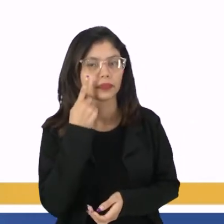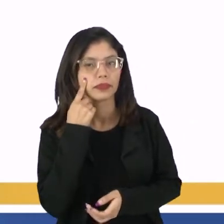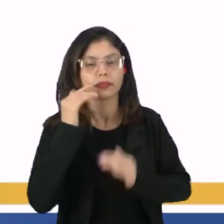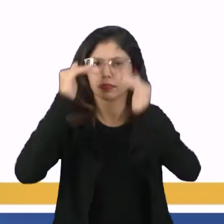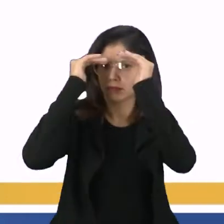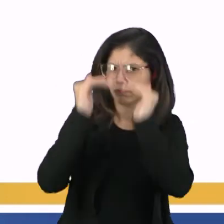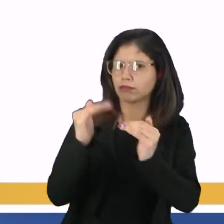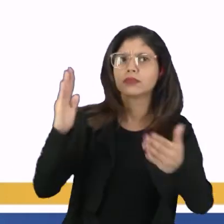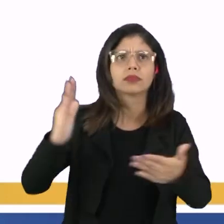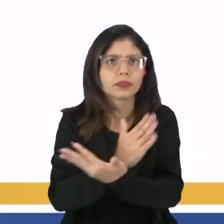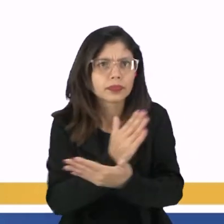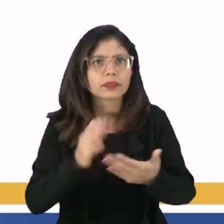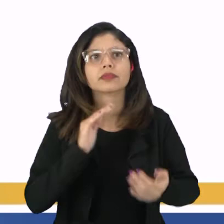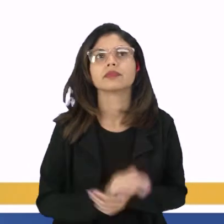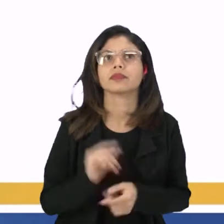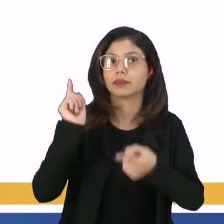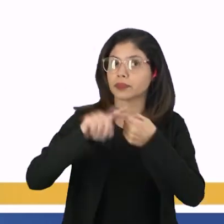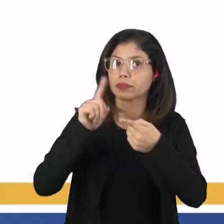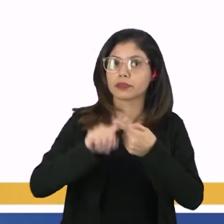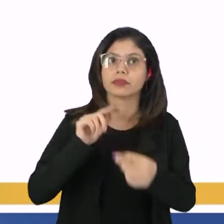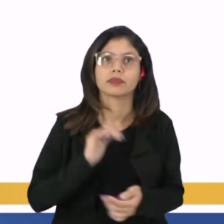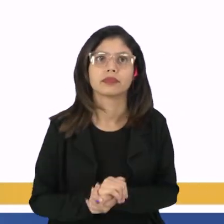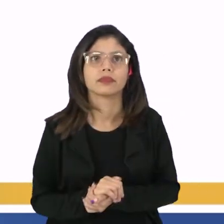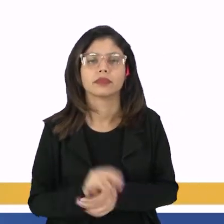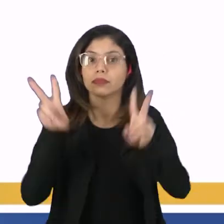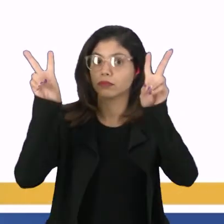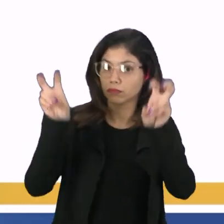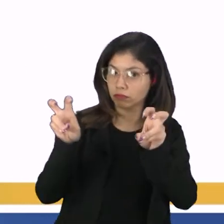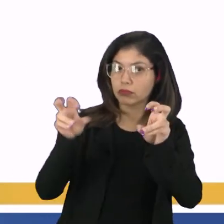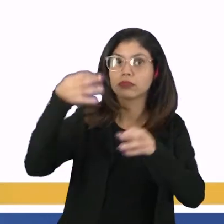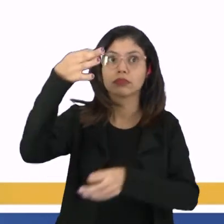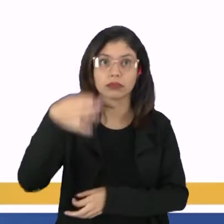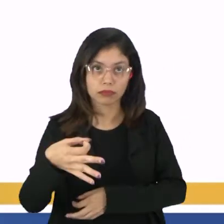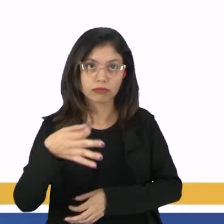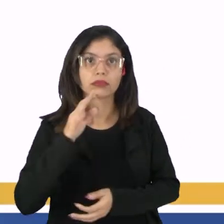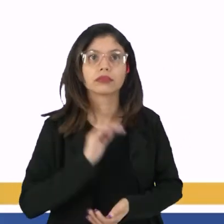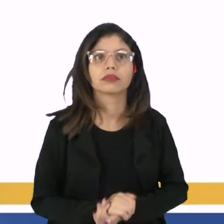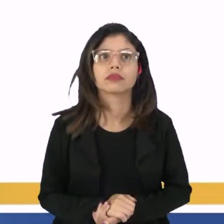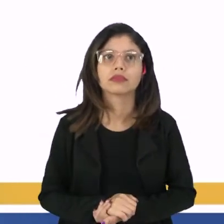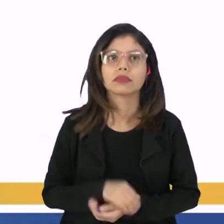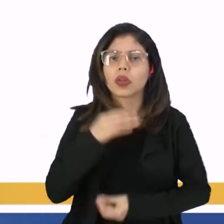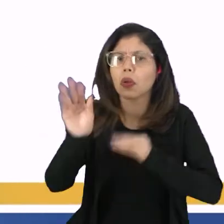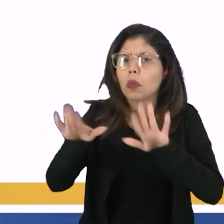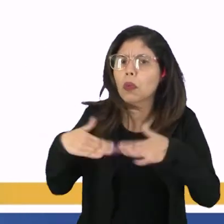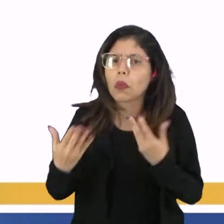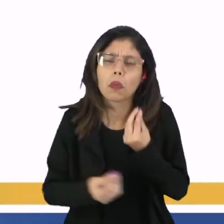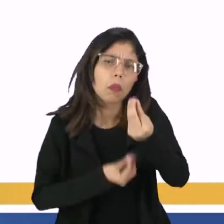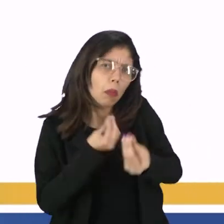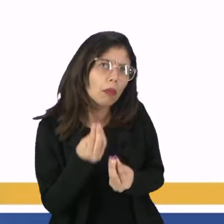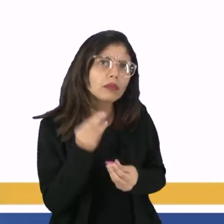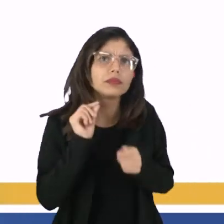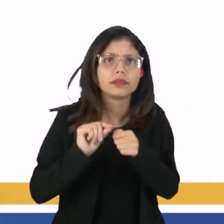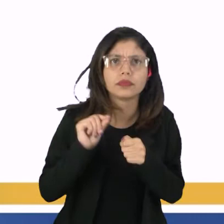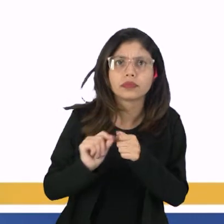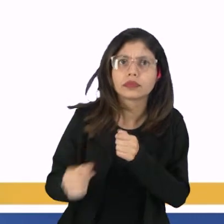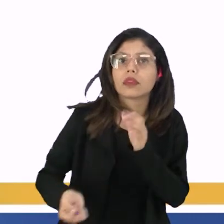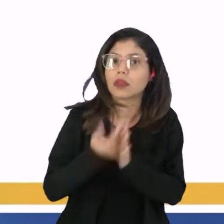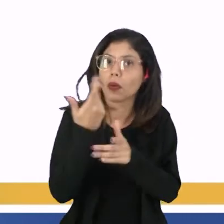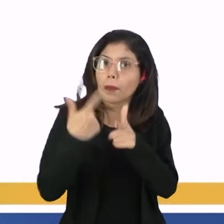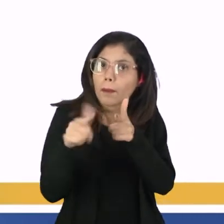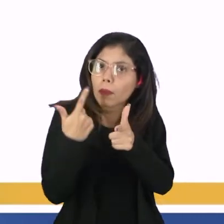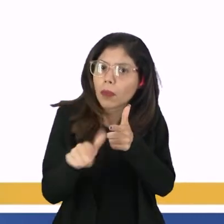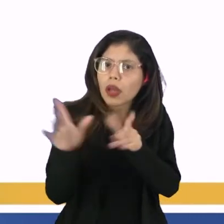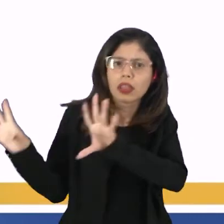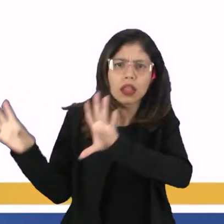obedecer a alguns critérios desse roteiro. Primeiro, a adequação do tema, tá? Como é que é essa adequação? Você vai elaborar um